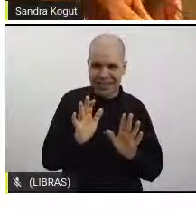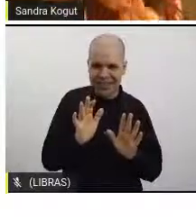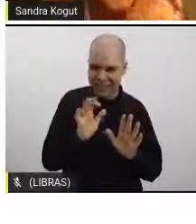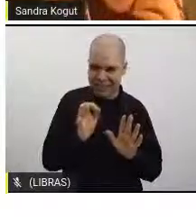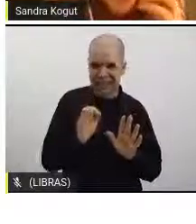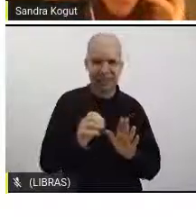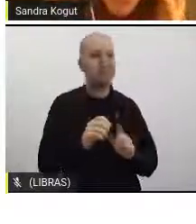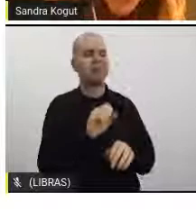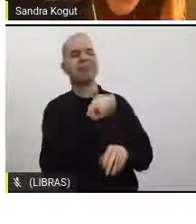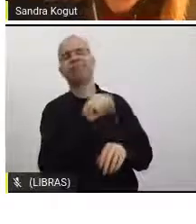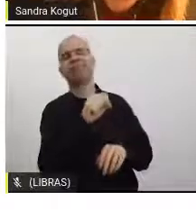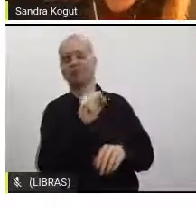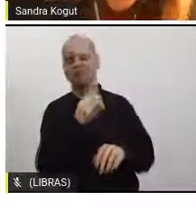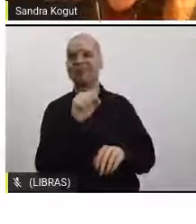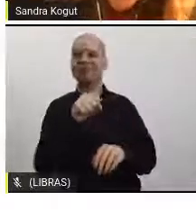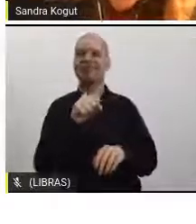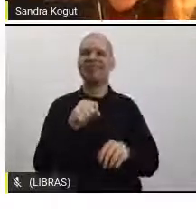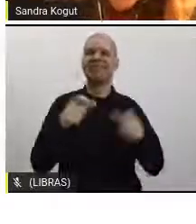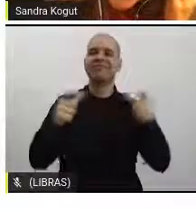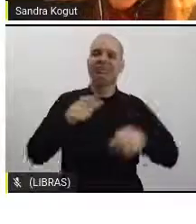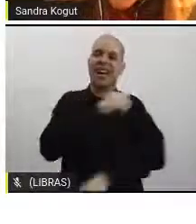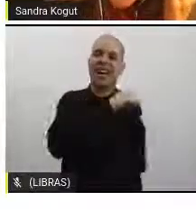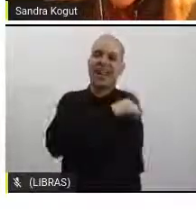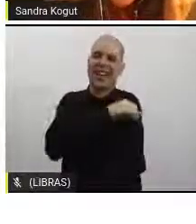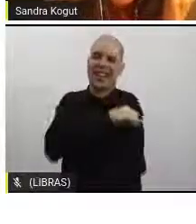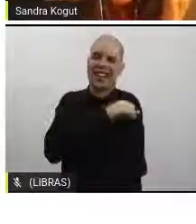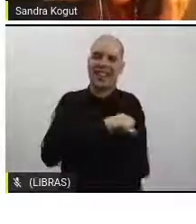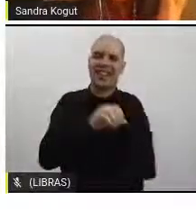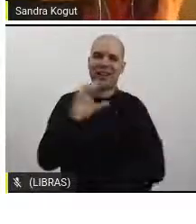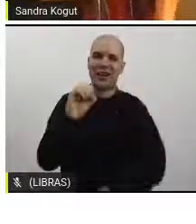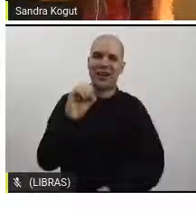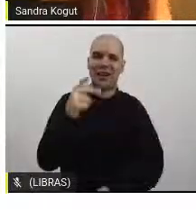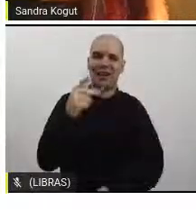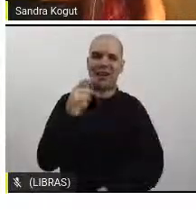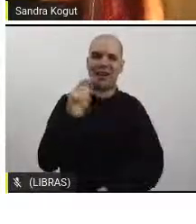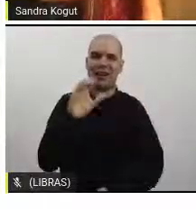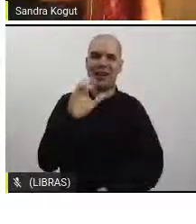Sim, muita coisa em Copacabana, né? Porque,